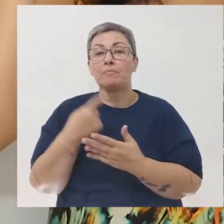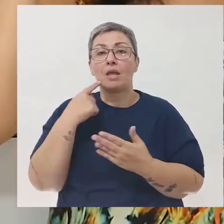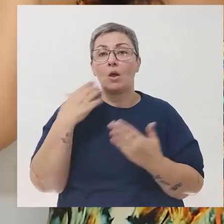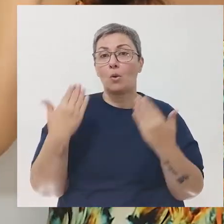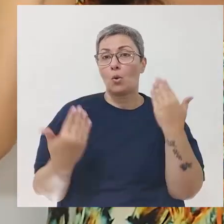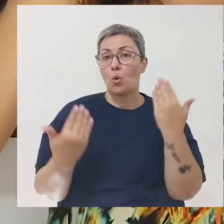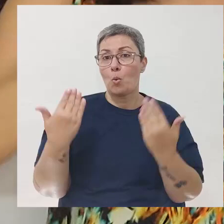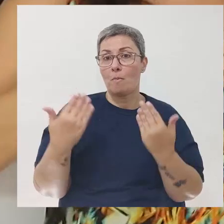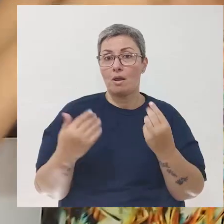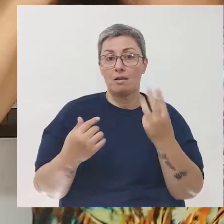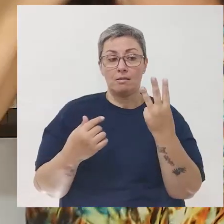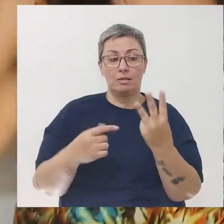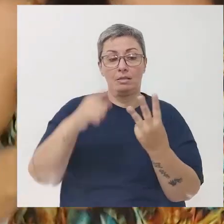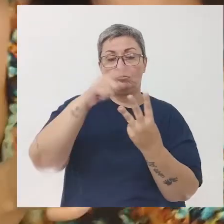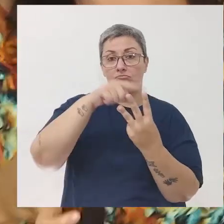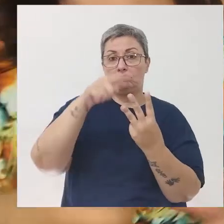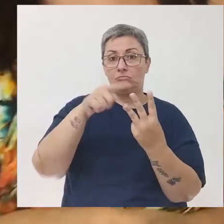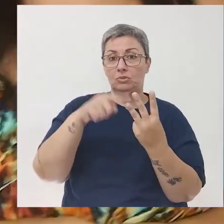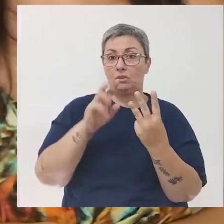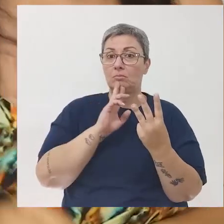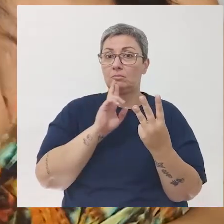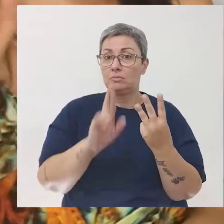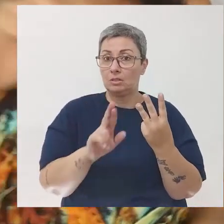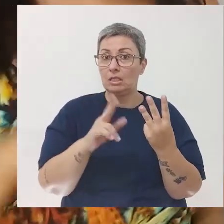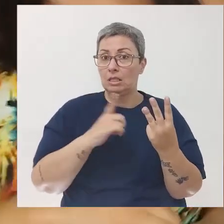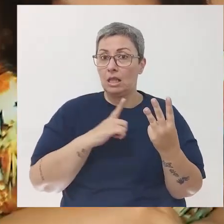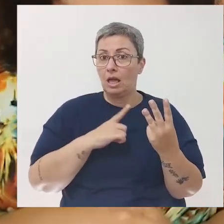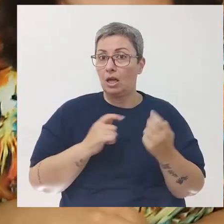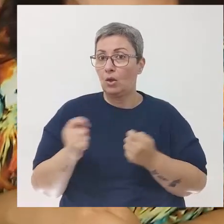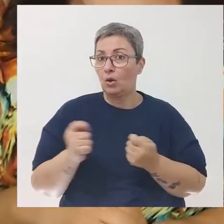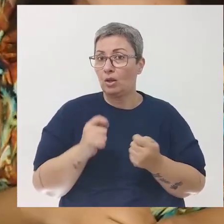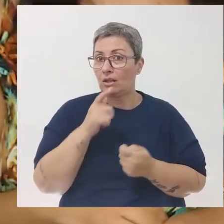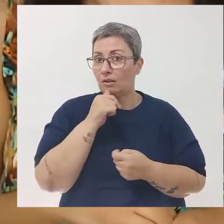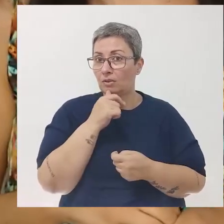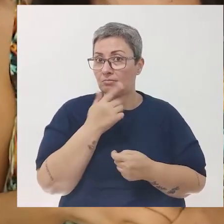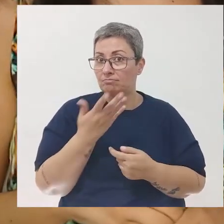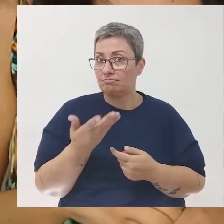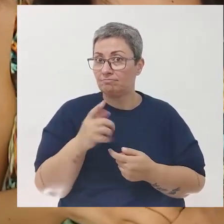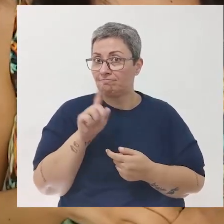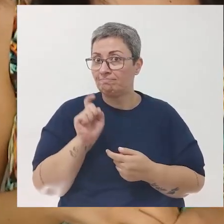Compare dessas 3 contas e responda. Você tem economizado?